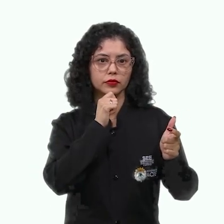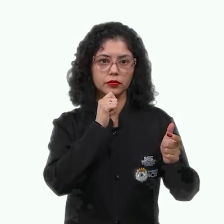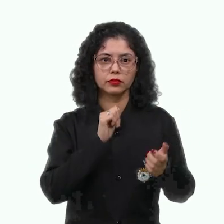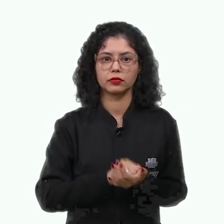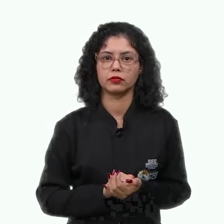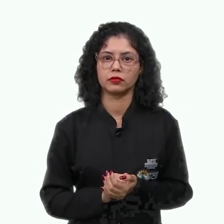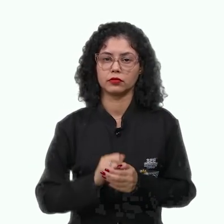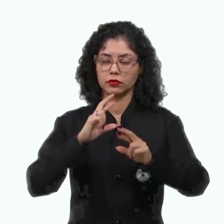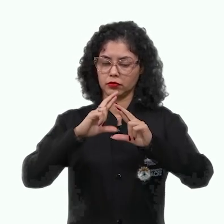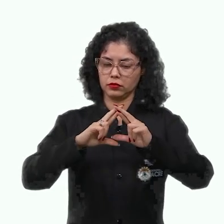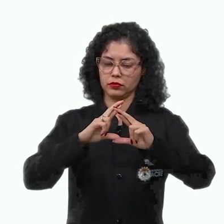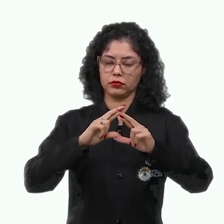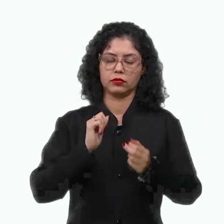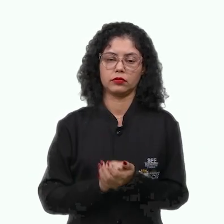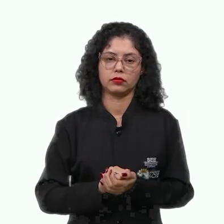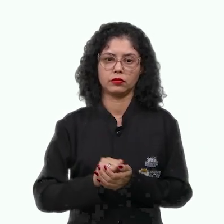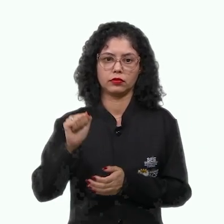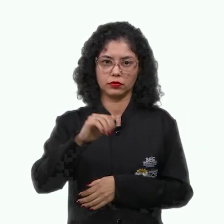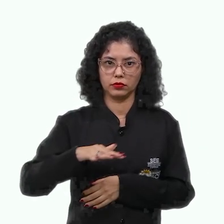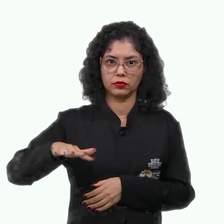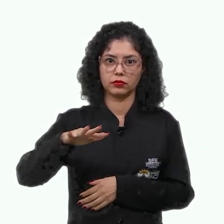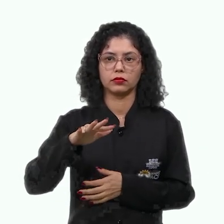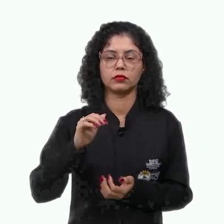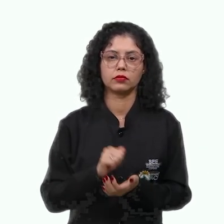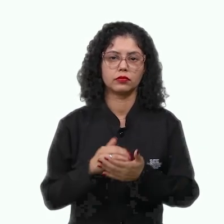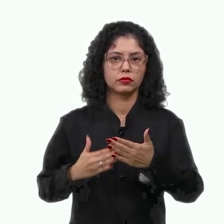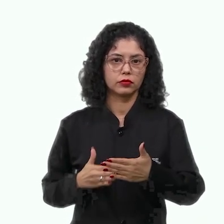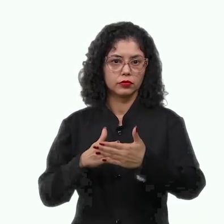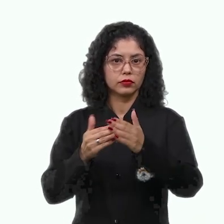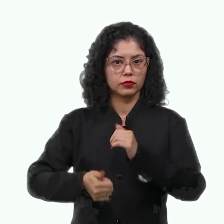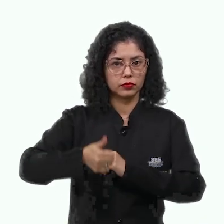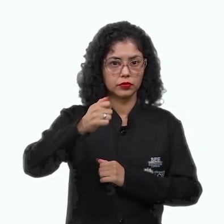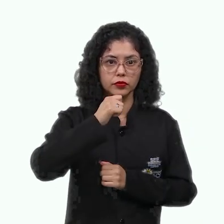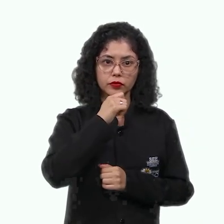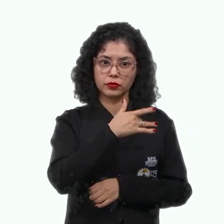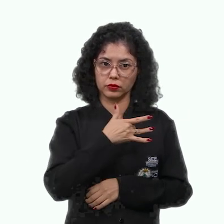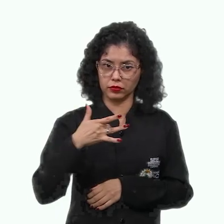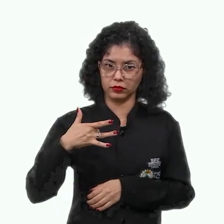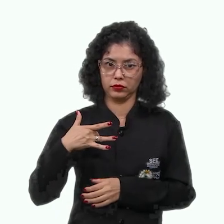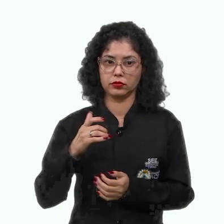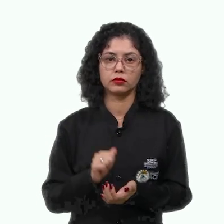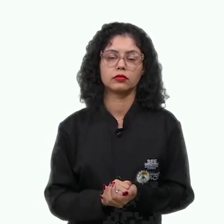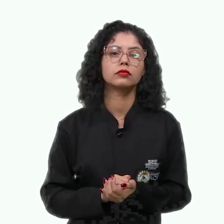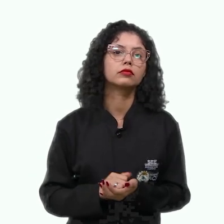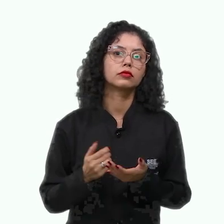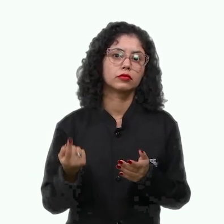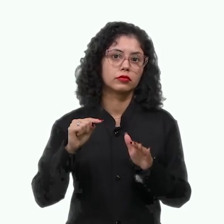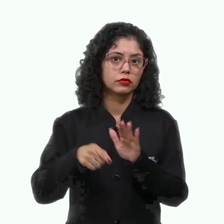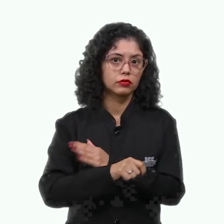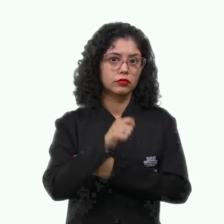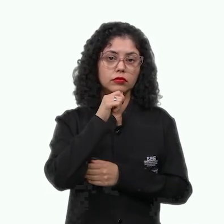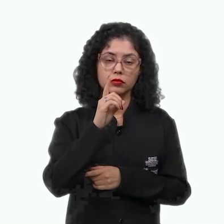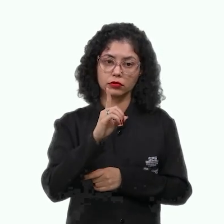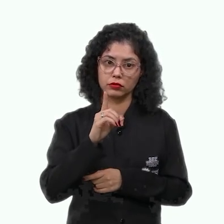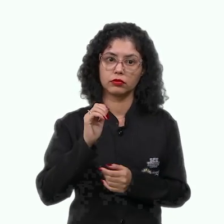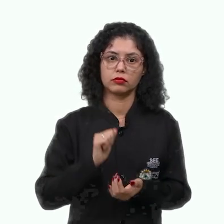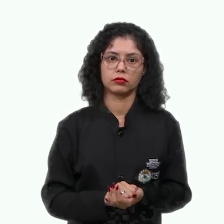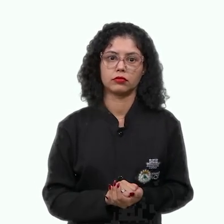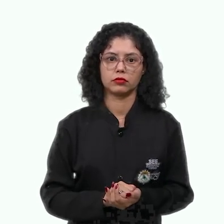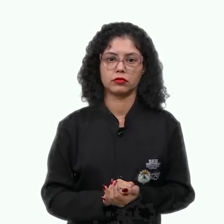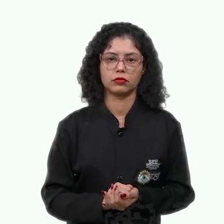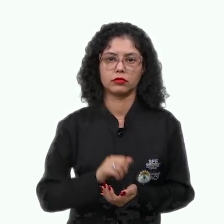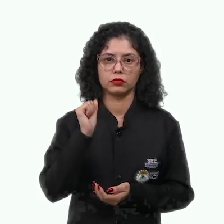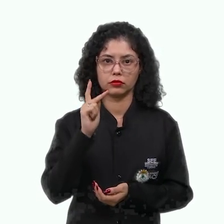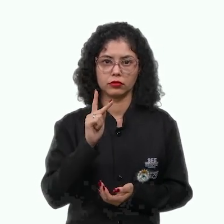e sustentabilidade agrícola? Sim. Impacto positivo sobre a saúde coletiva? Sim, né? A D está toda correta, então nosso gabarito alternativa